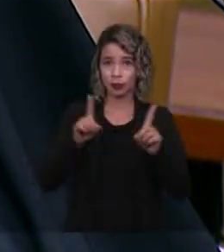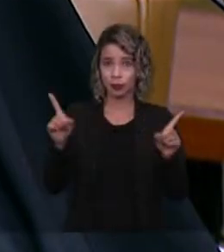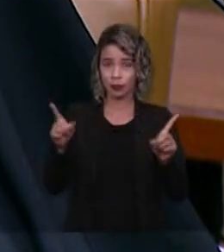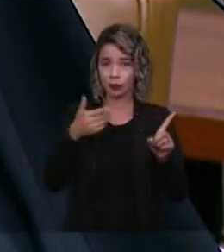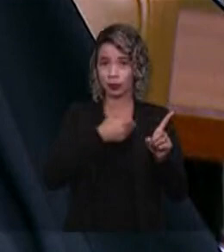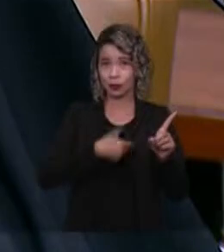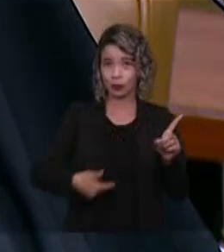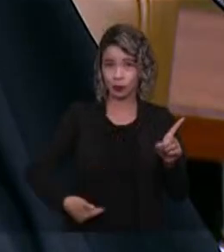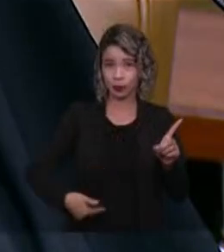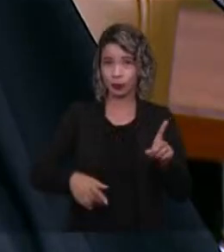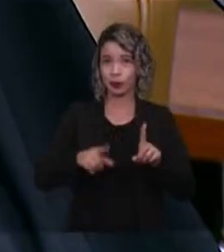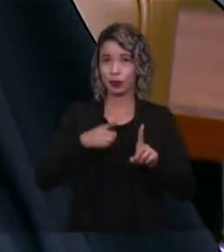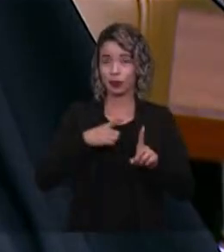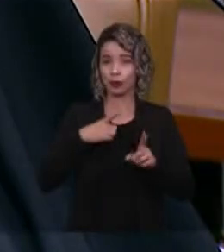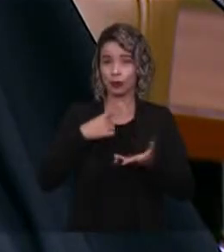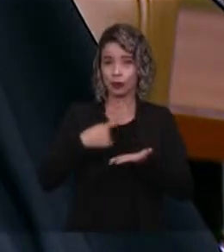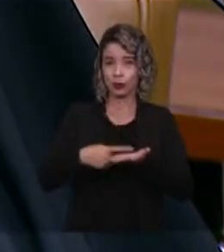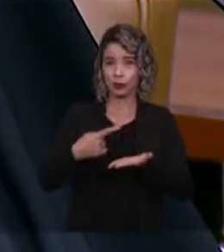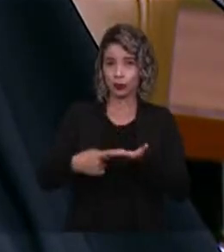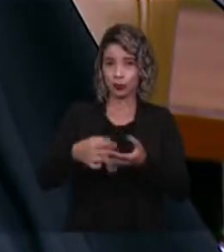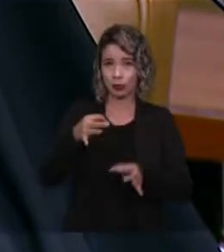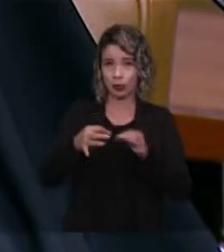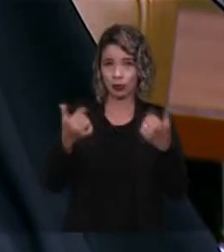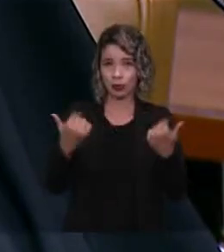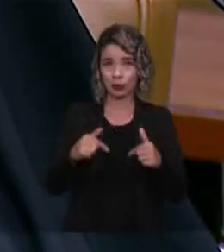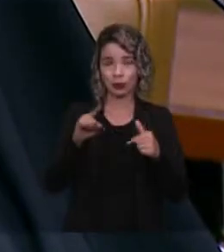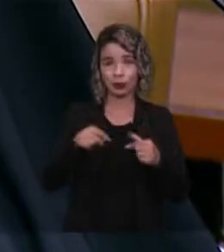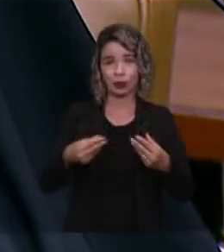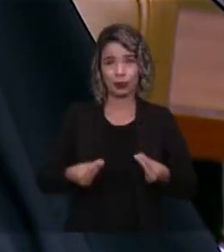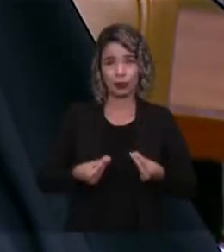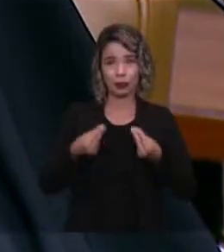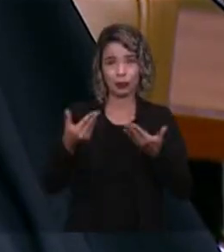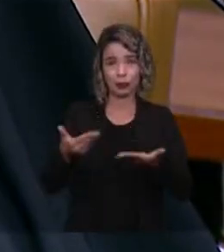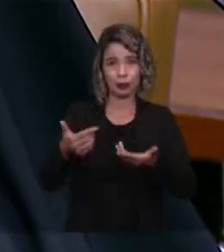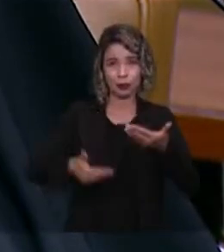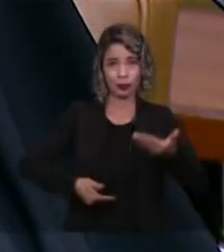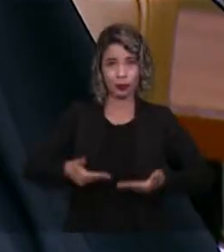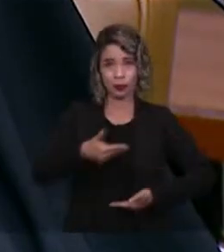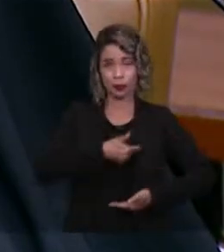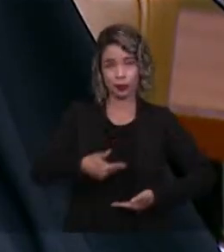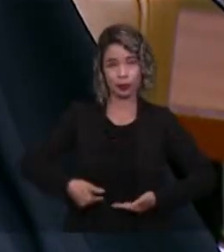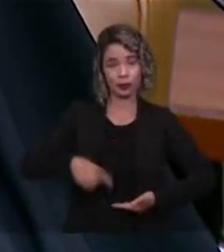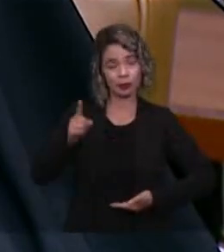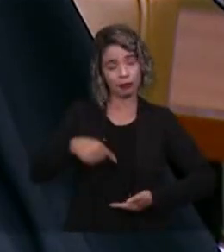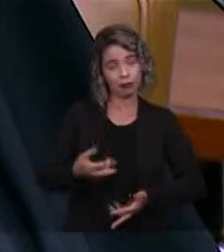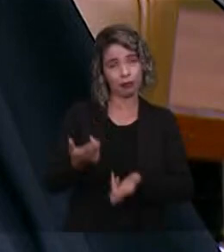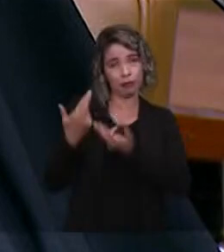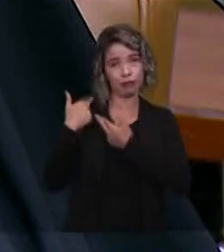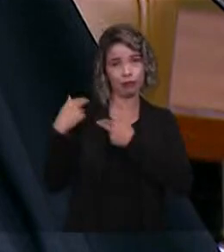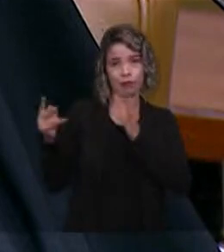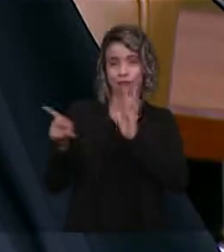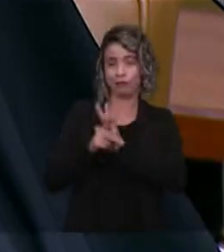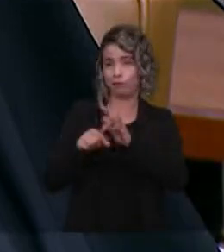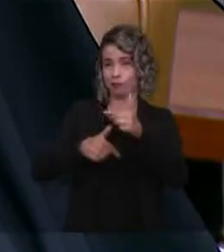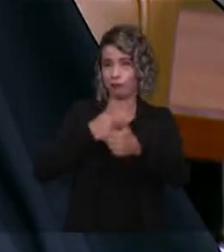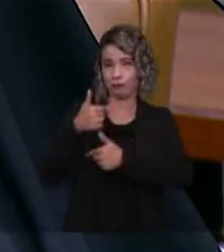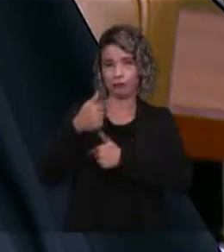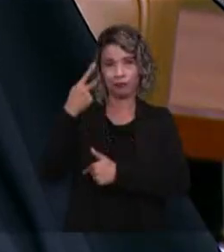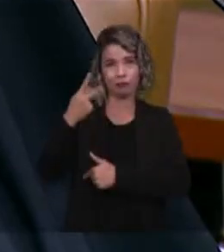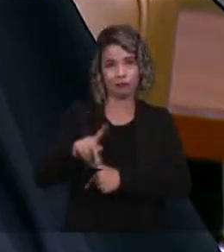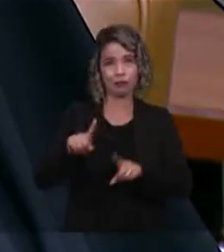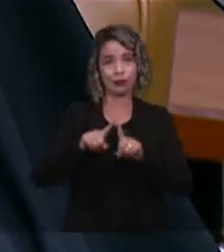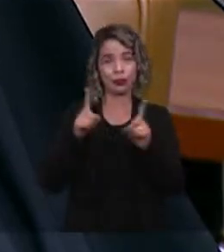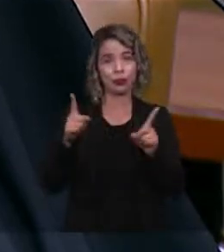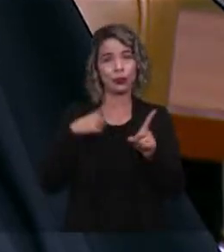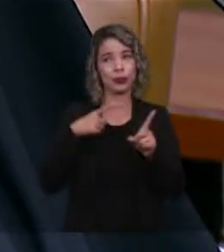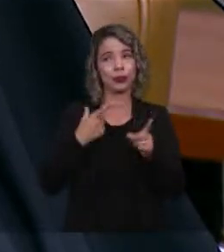do pacto do injusto que a contraprestação do funcionário público seja um ato de ofício determinado e individualizado.